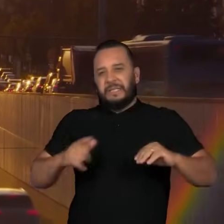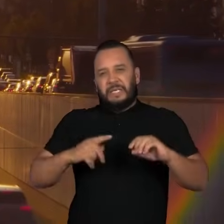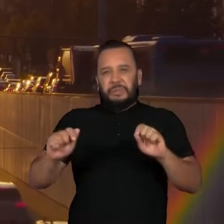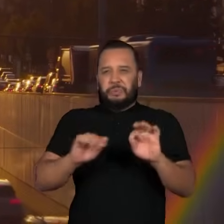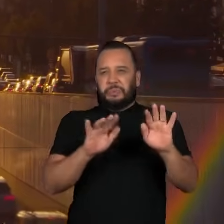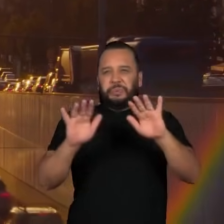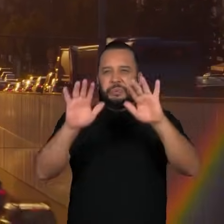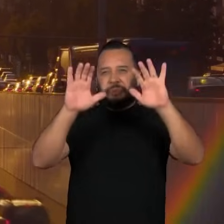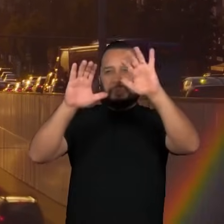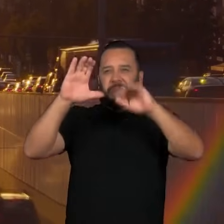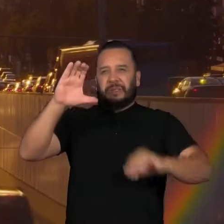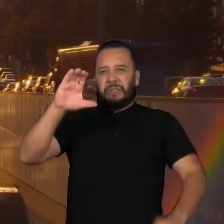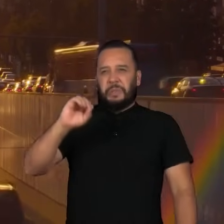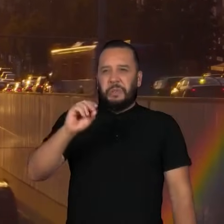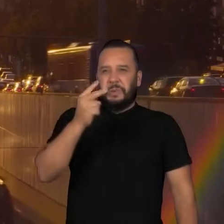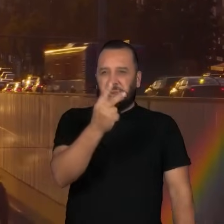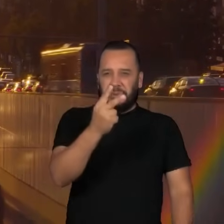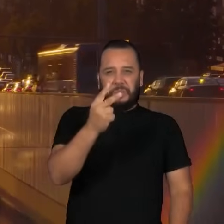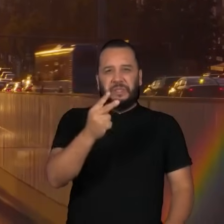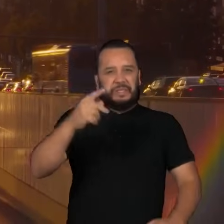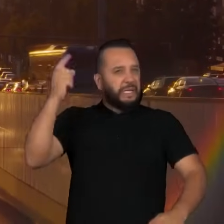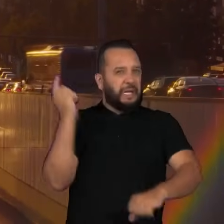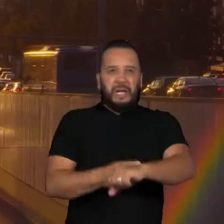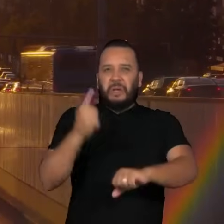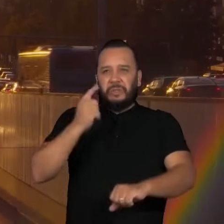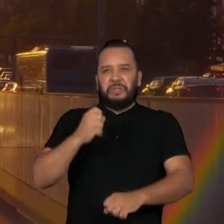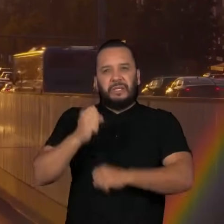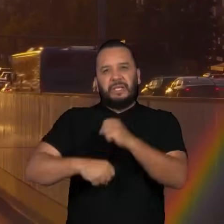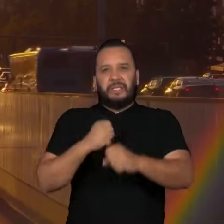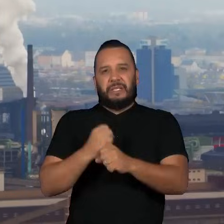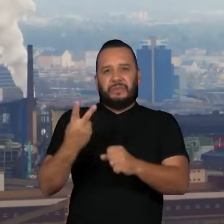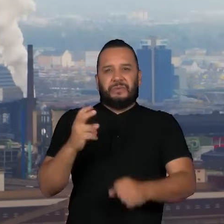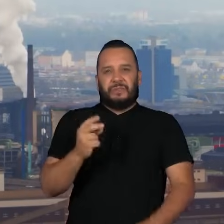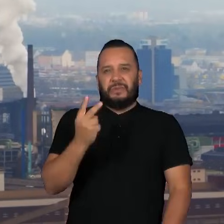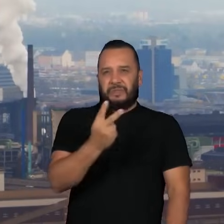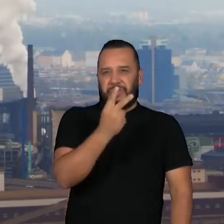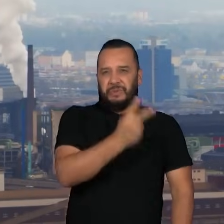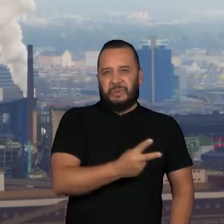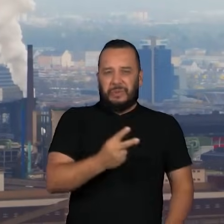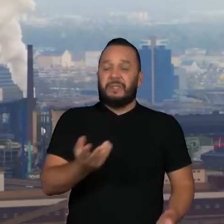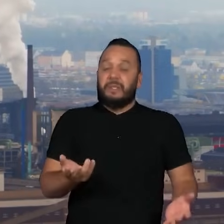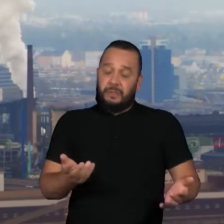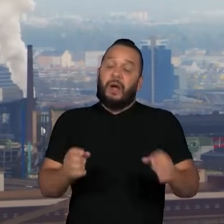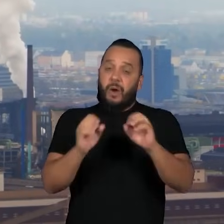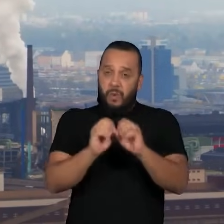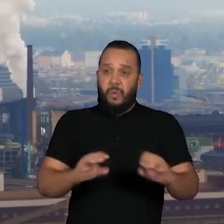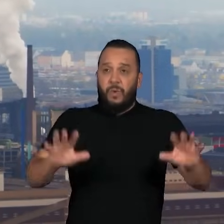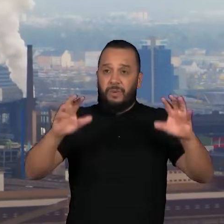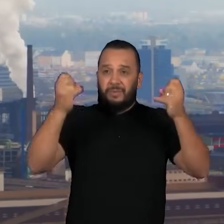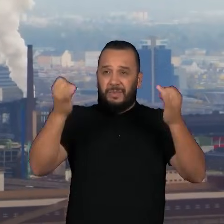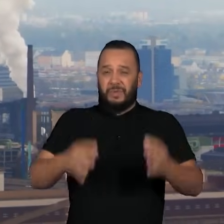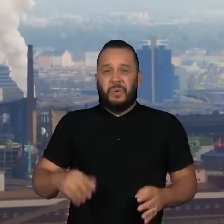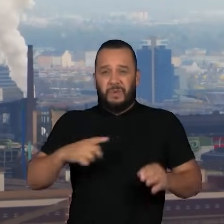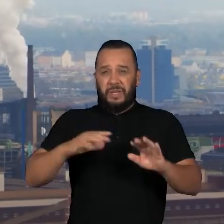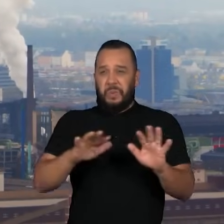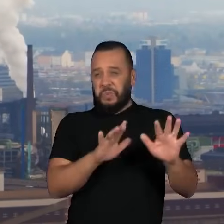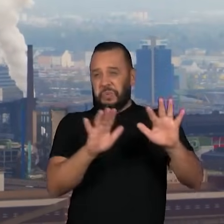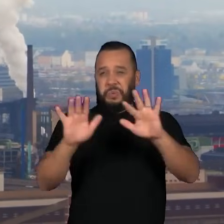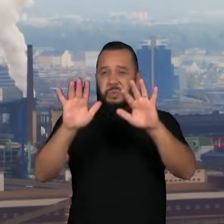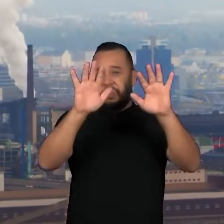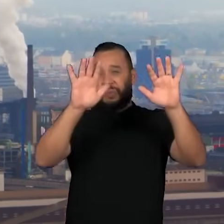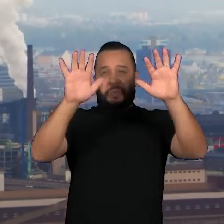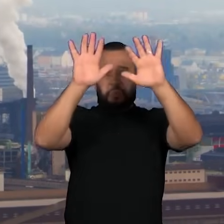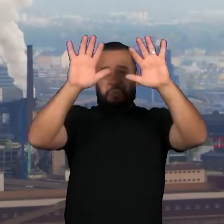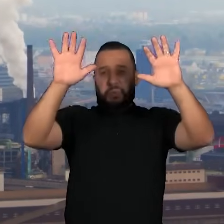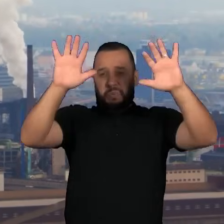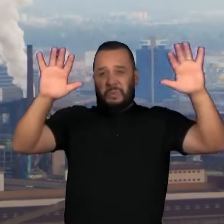efeito estufa na atmosfera bateu recorde em 2022. Segundo a ONU, as concentrações de CO2, o